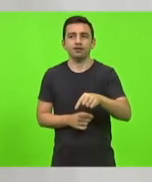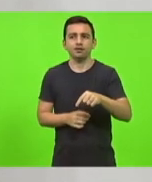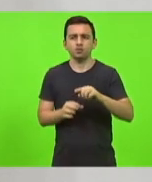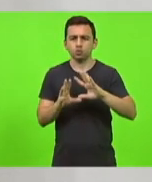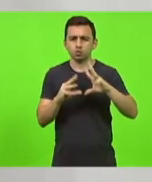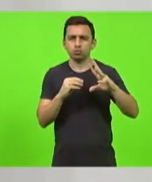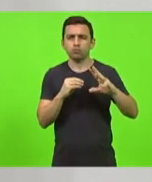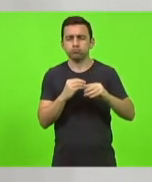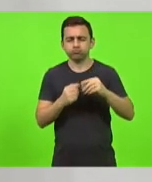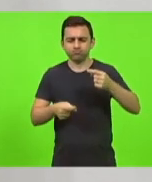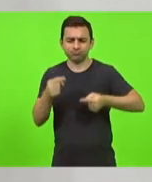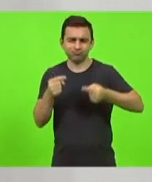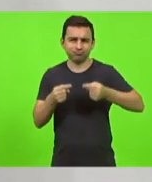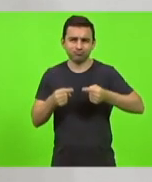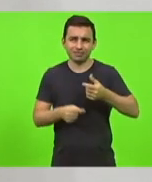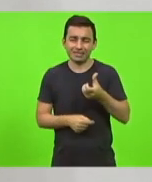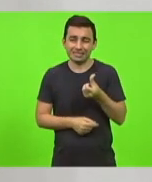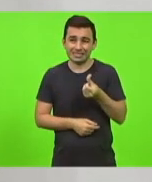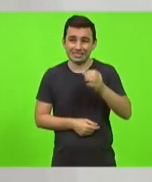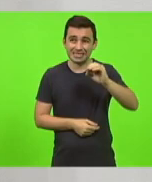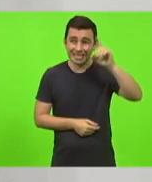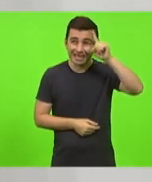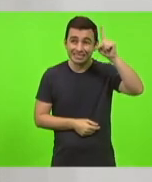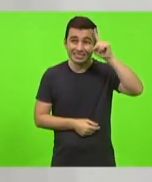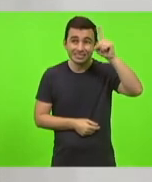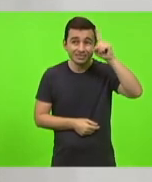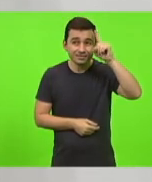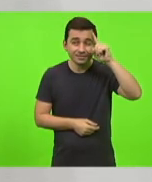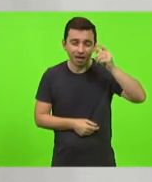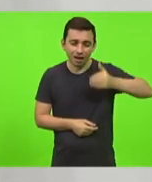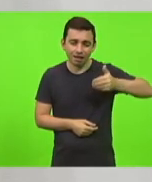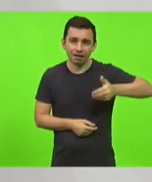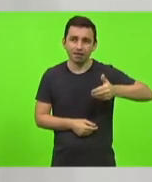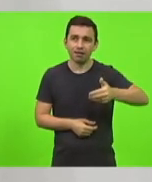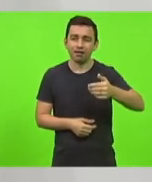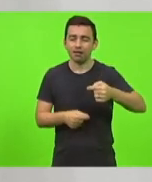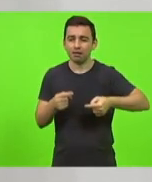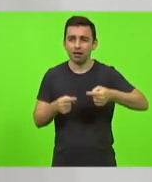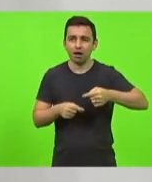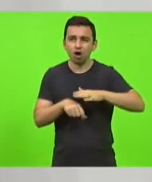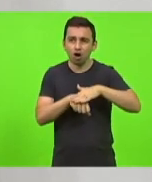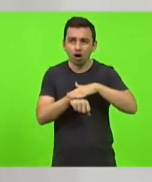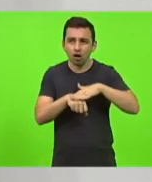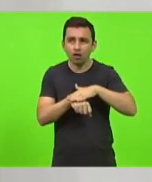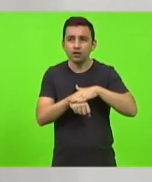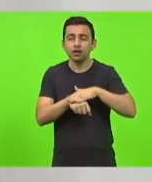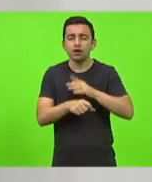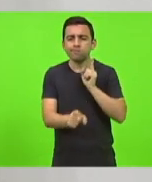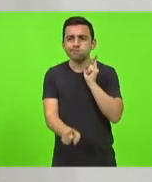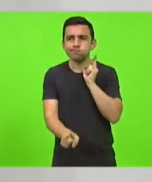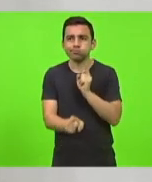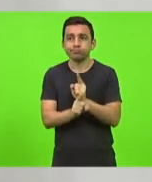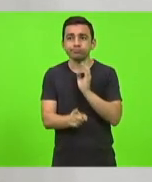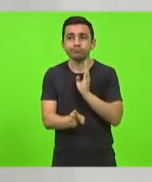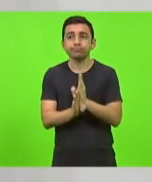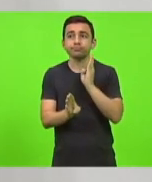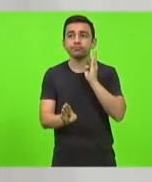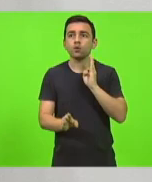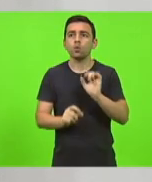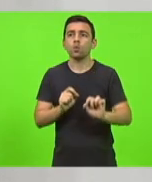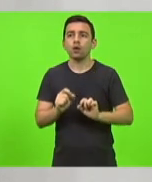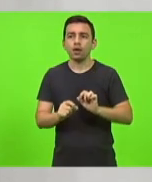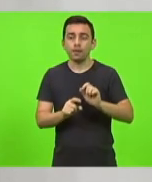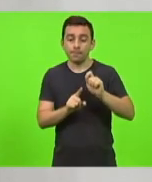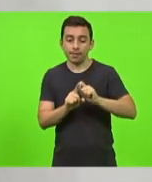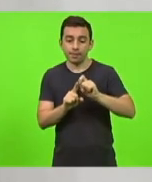da discussão de 60 dias, nós identificamos que, nos primeiros 4 meses do